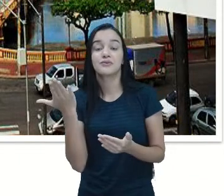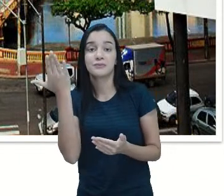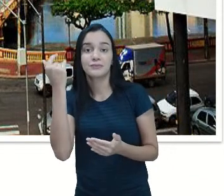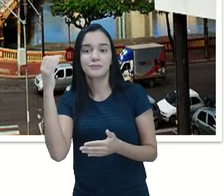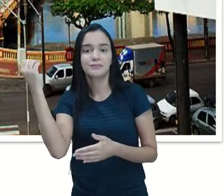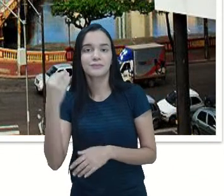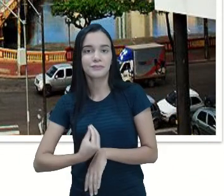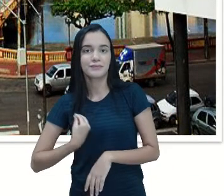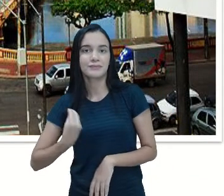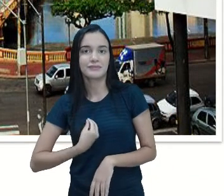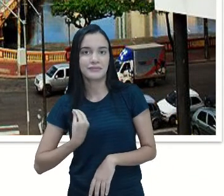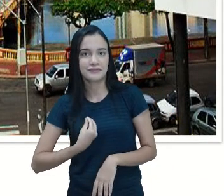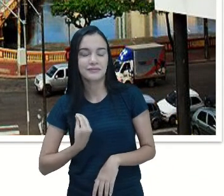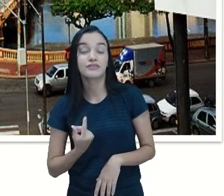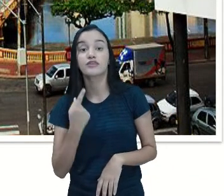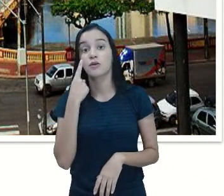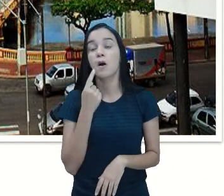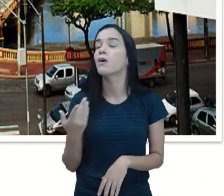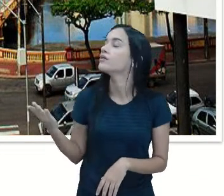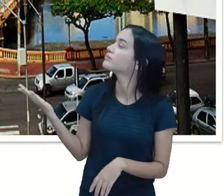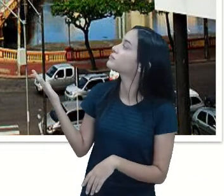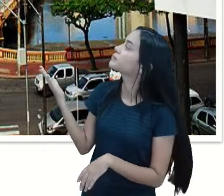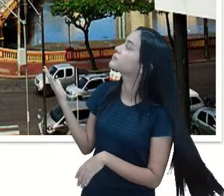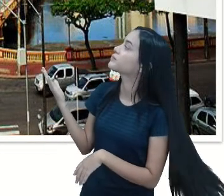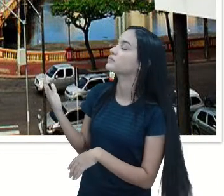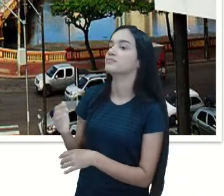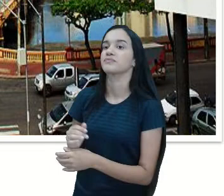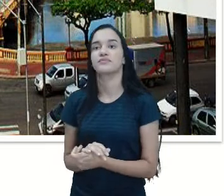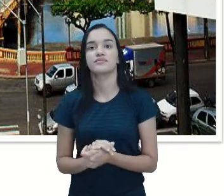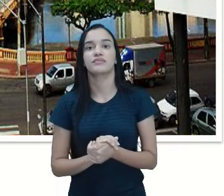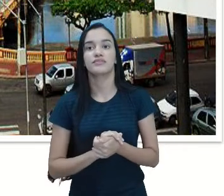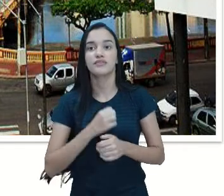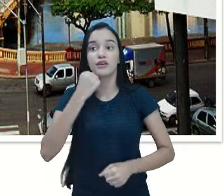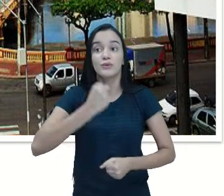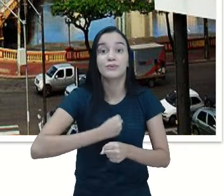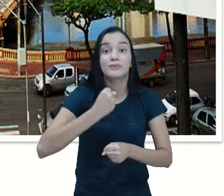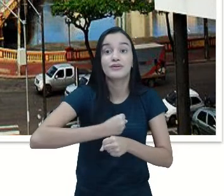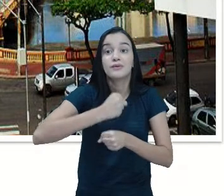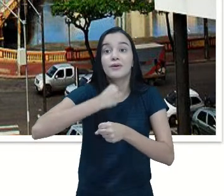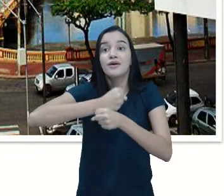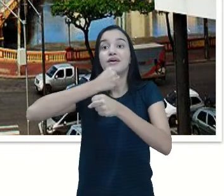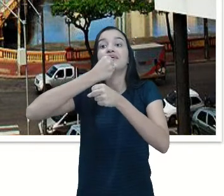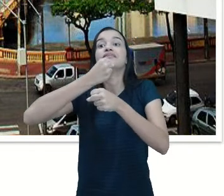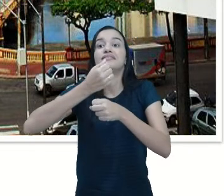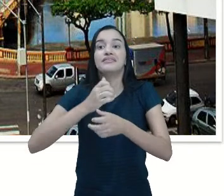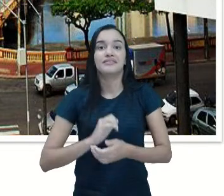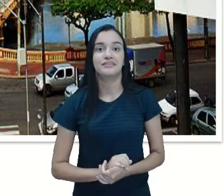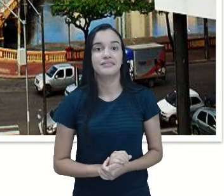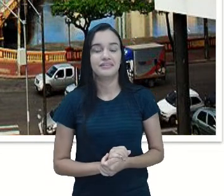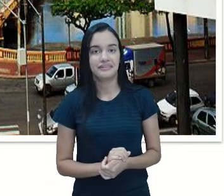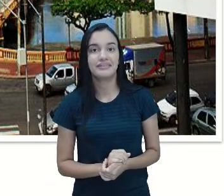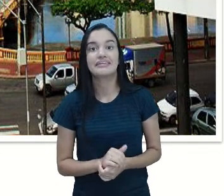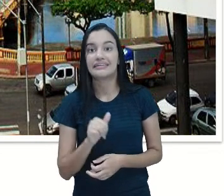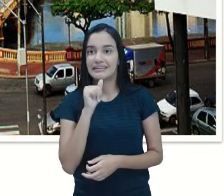1950, olha como era ali, né? O prédio sendo construído ainda, vê? E ele já